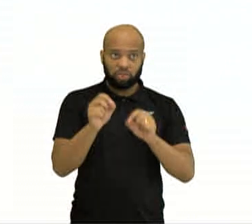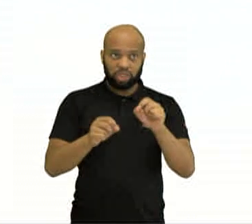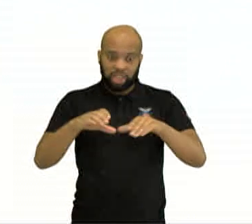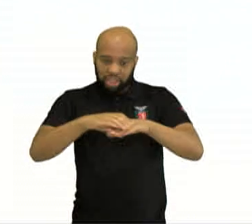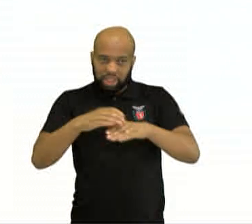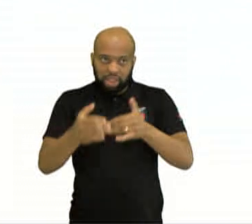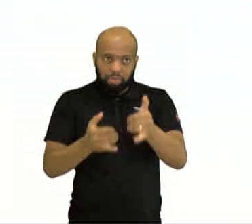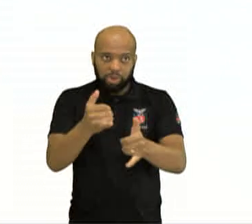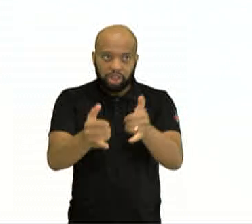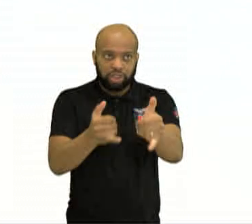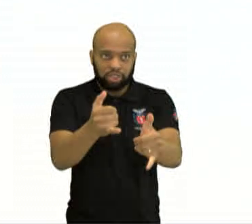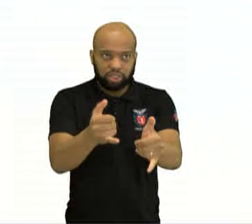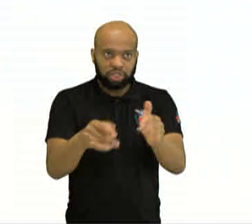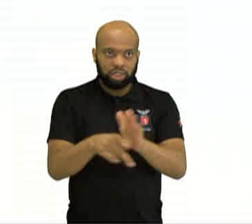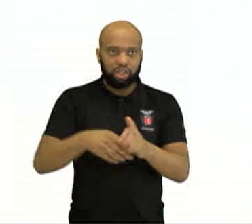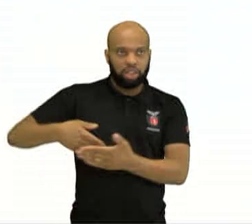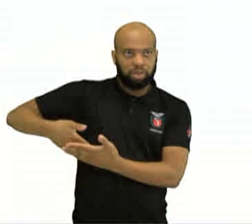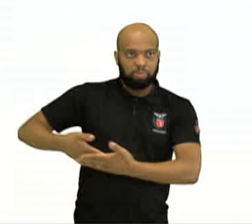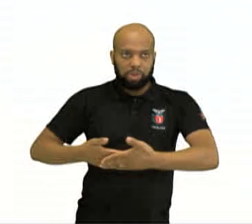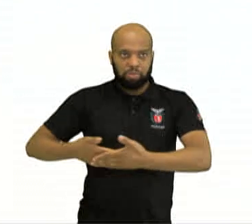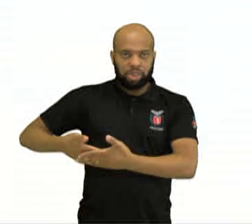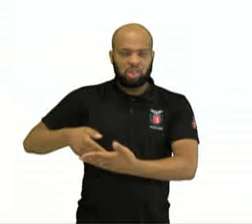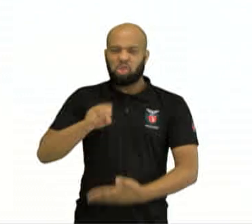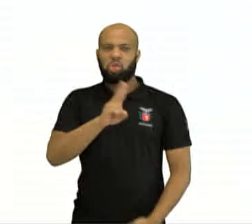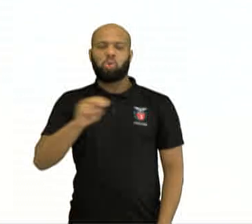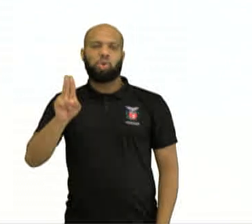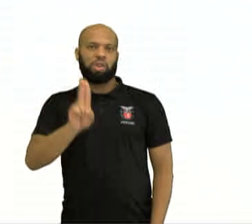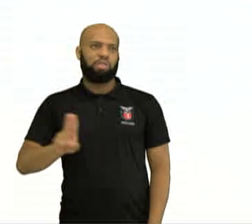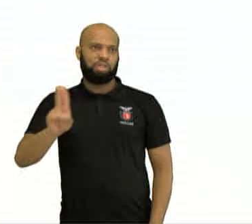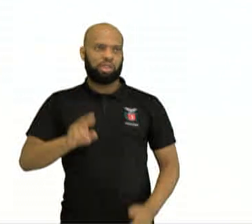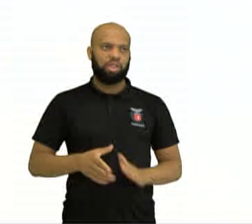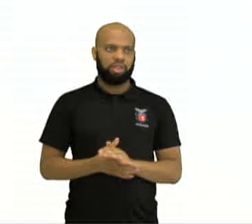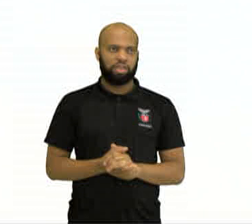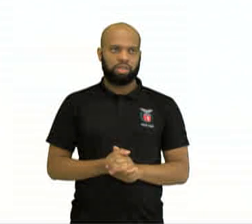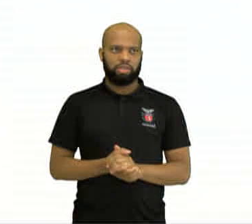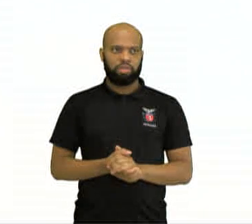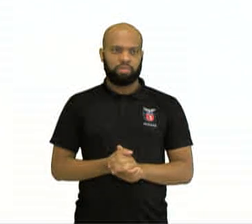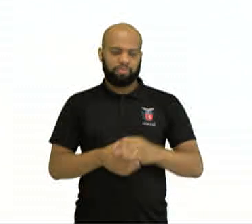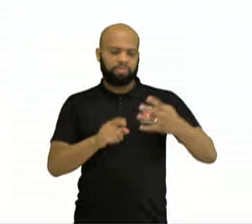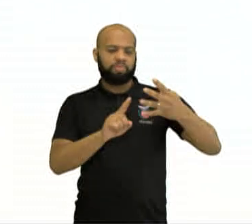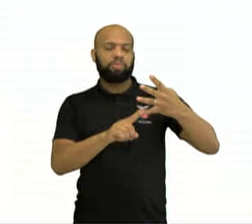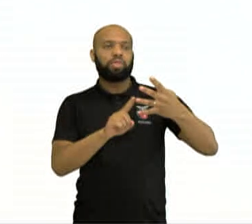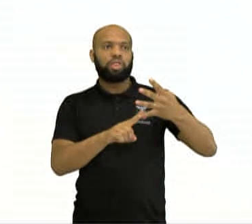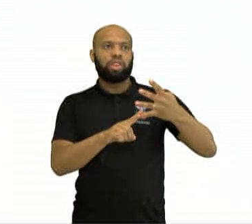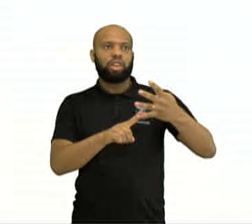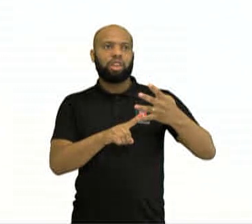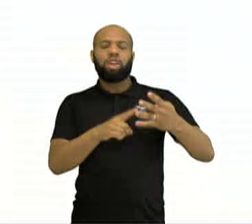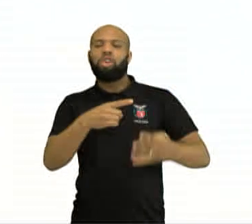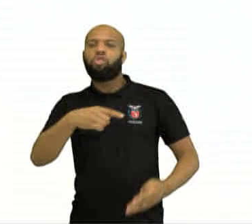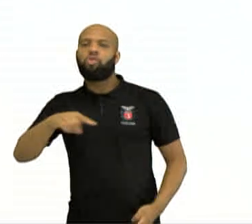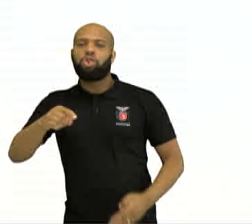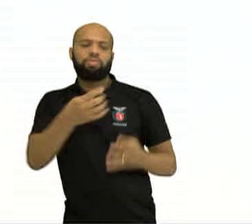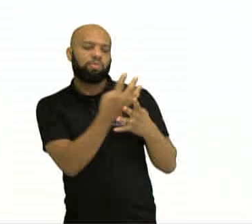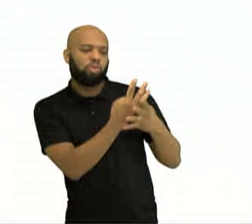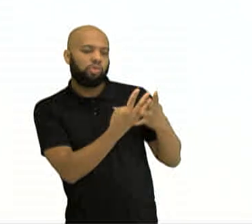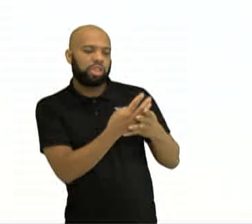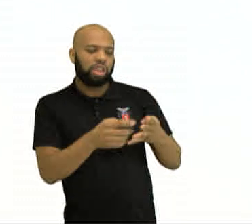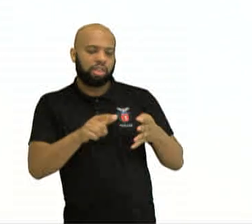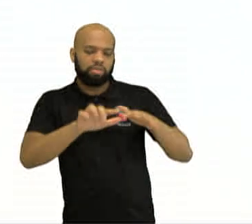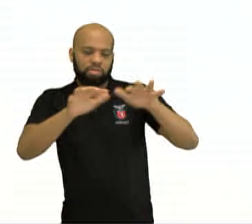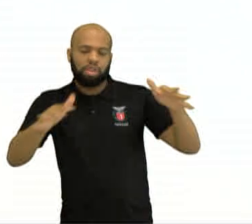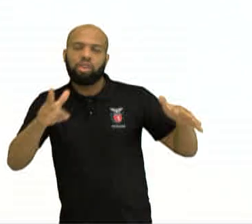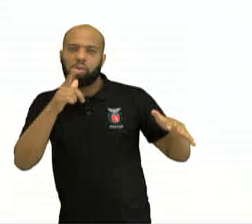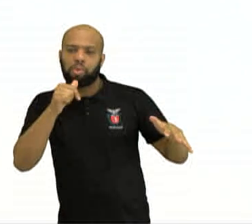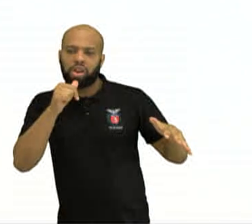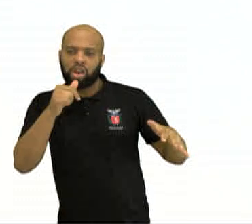Fagundes Telles, adoro. Fui me confessar ao mar. O que ele disse? Nada.